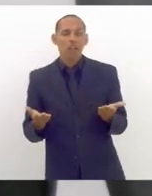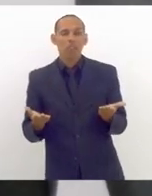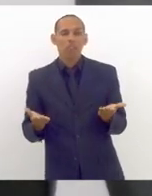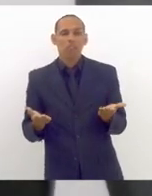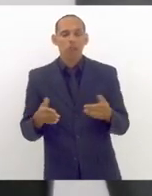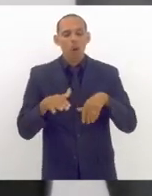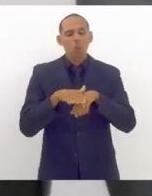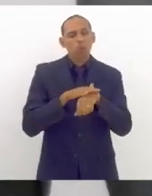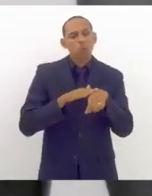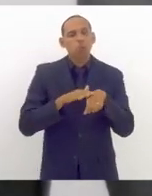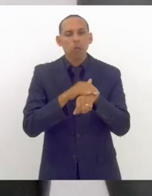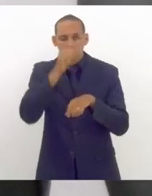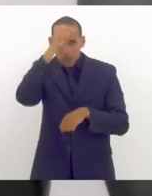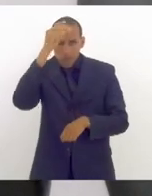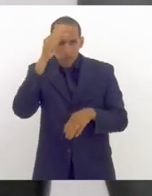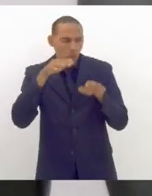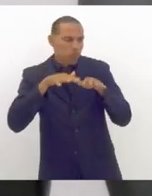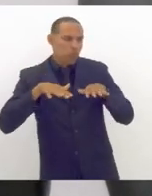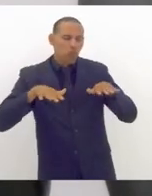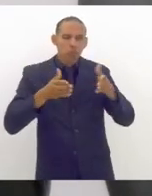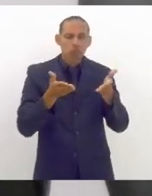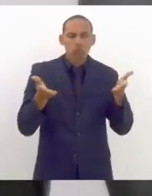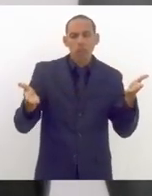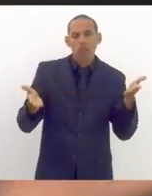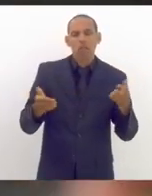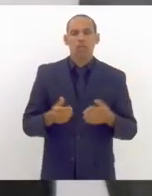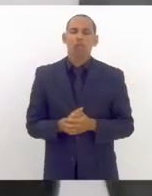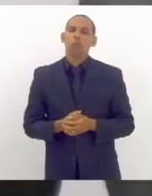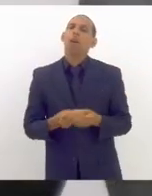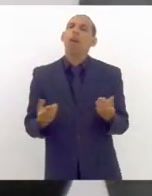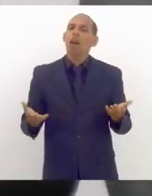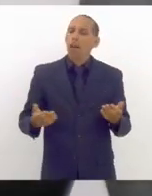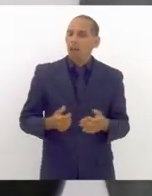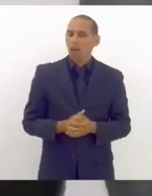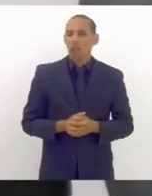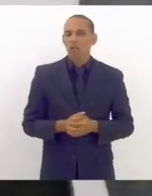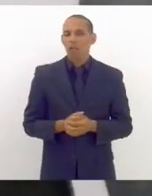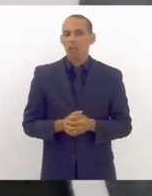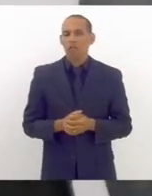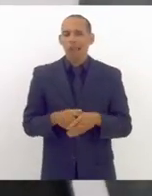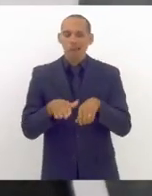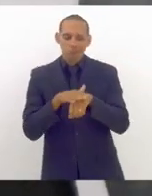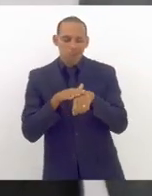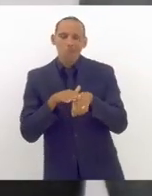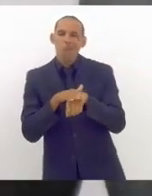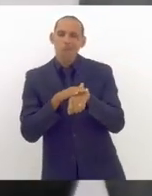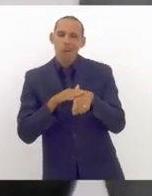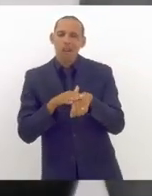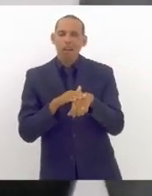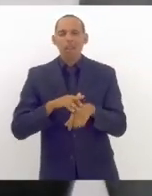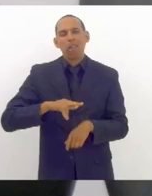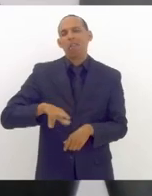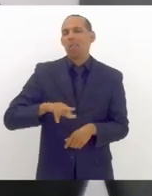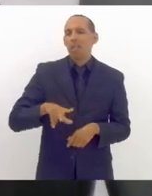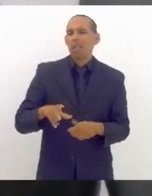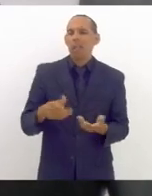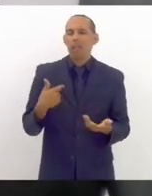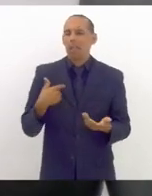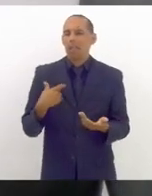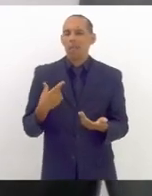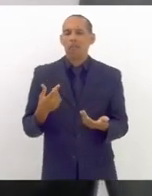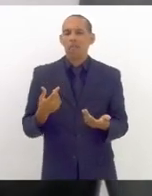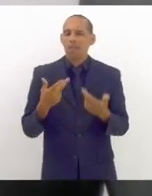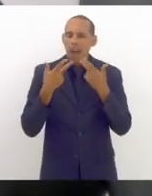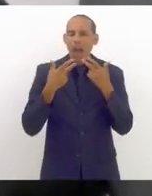conversassemos com os prefeitos para que essa conversa não é nada quando eu deixei isso claro